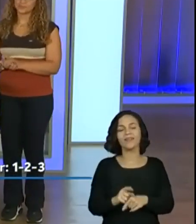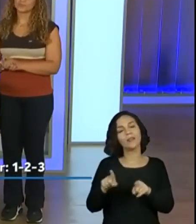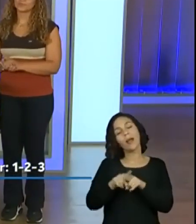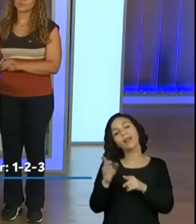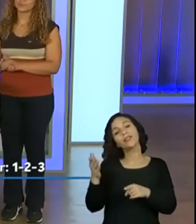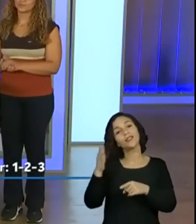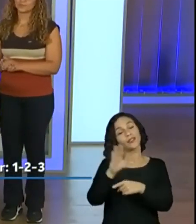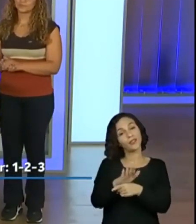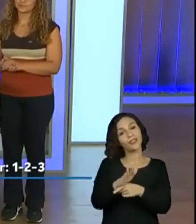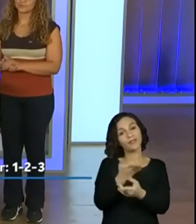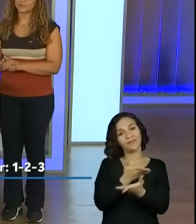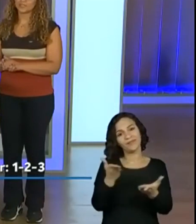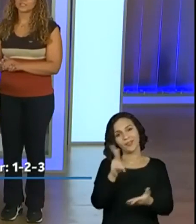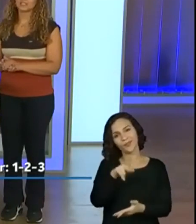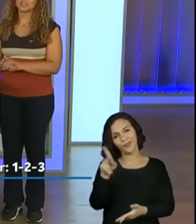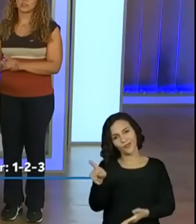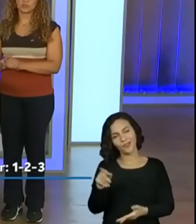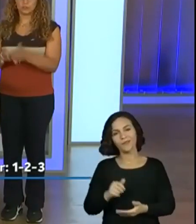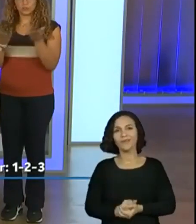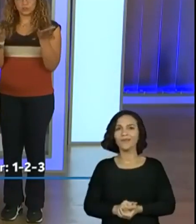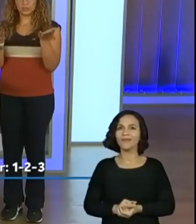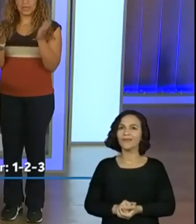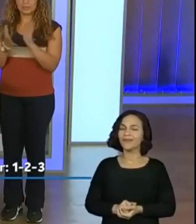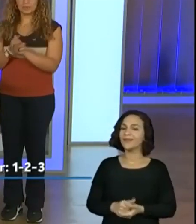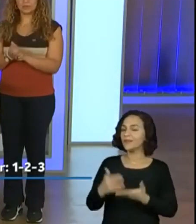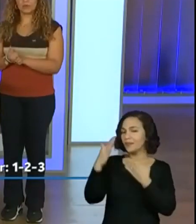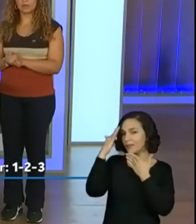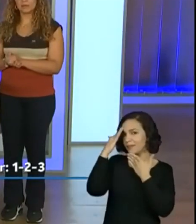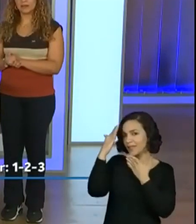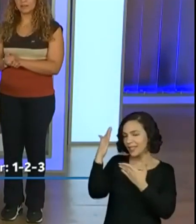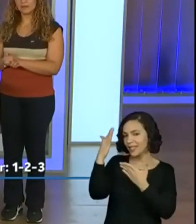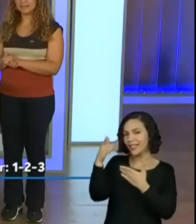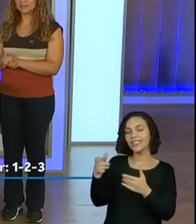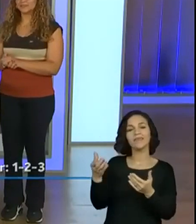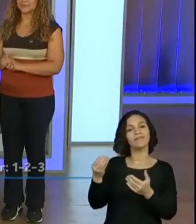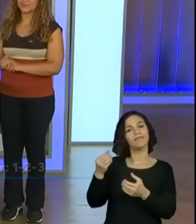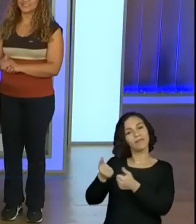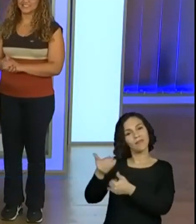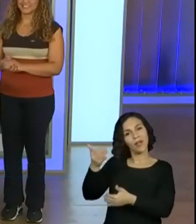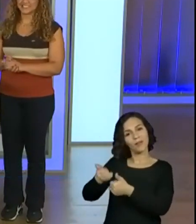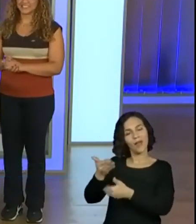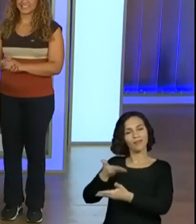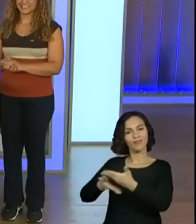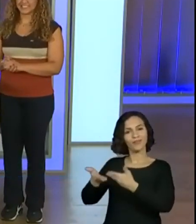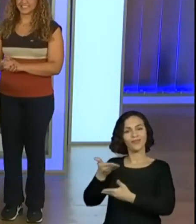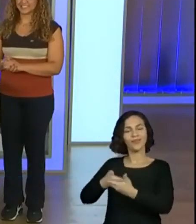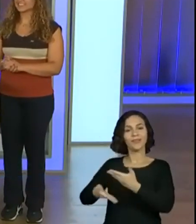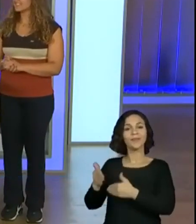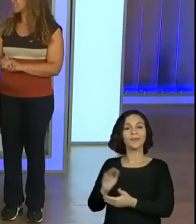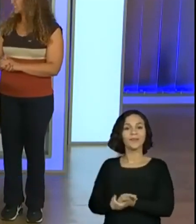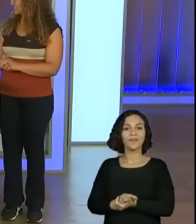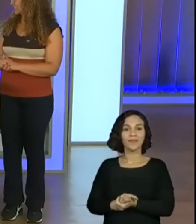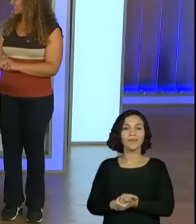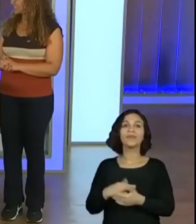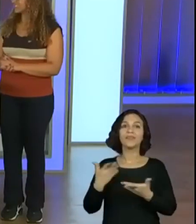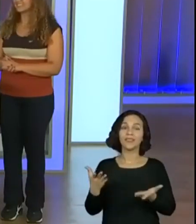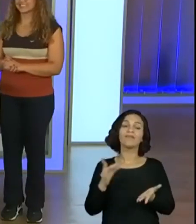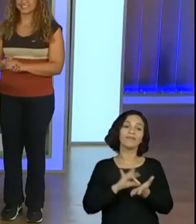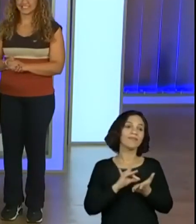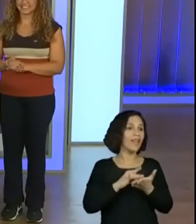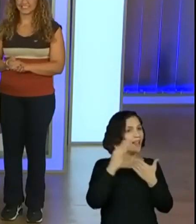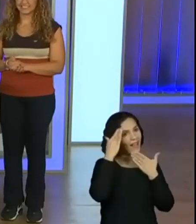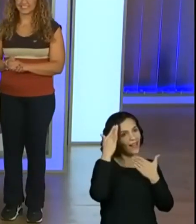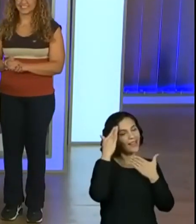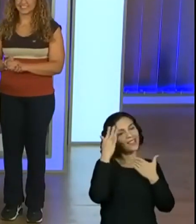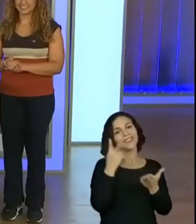aí, professoras e professores. Isso, muito obrigada, pessoal, pela participação. É verdade. Isso a gente tem que agradecer o